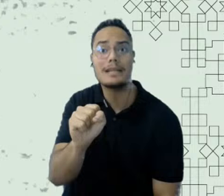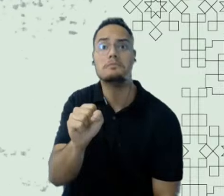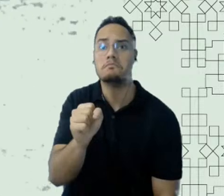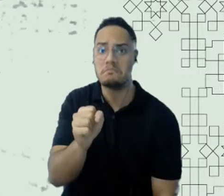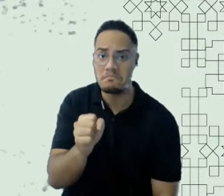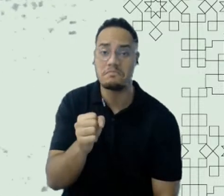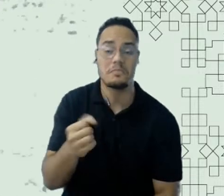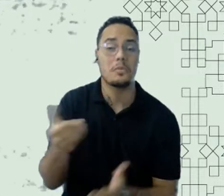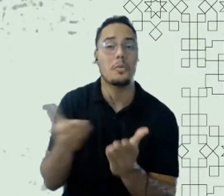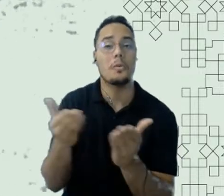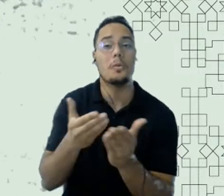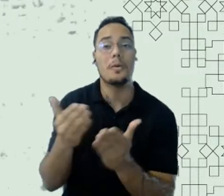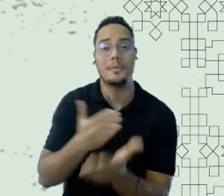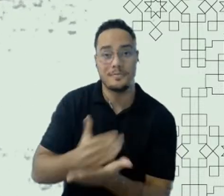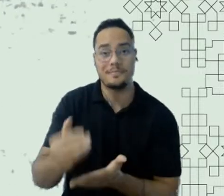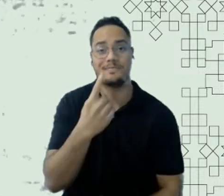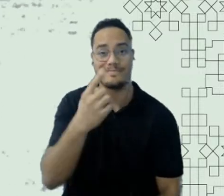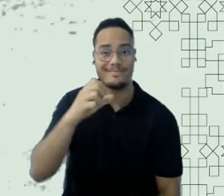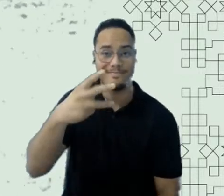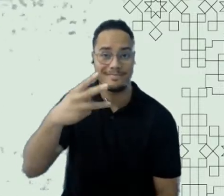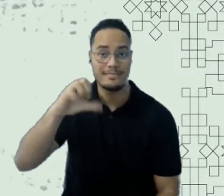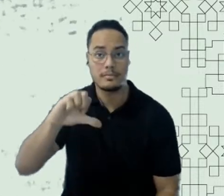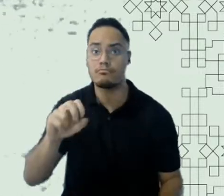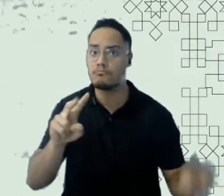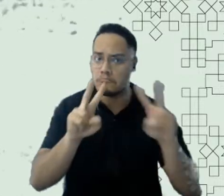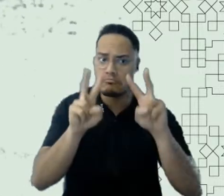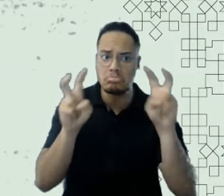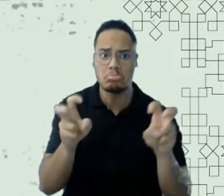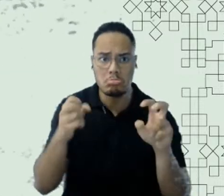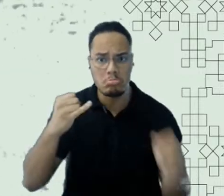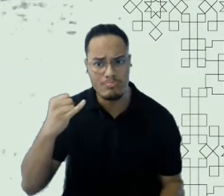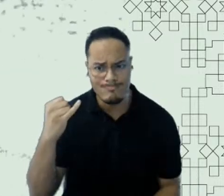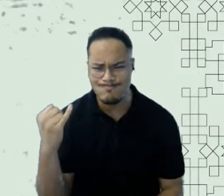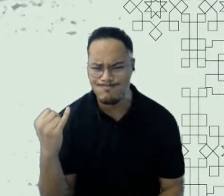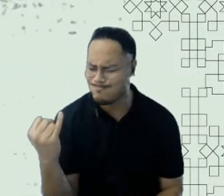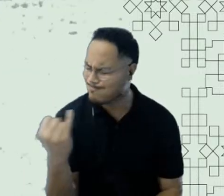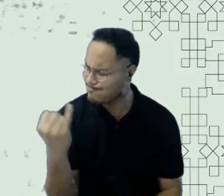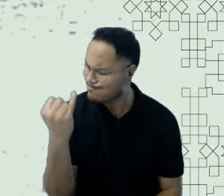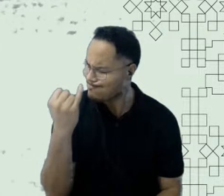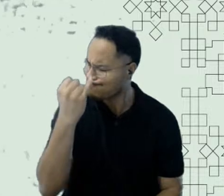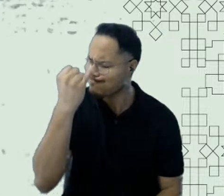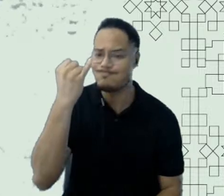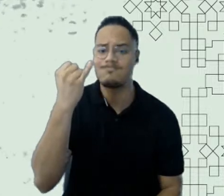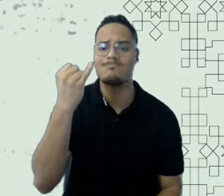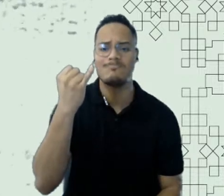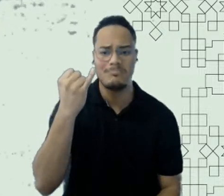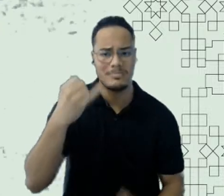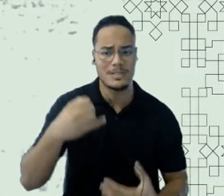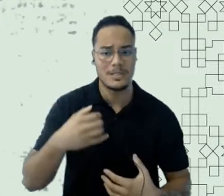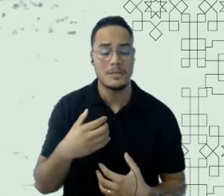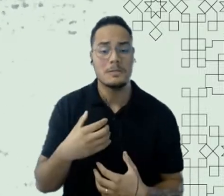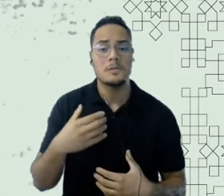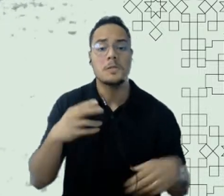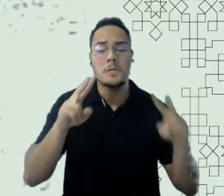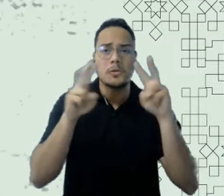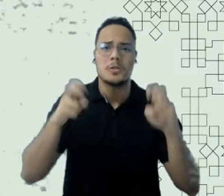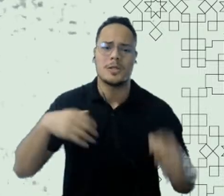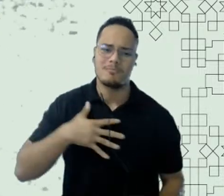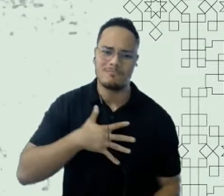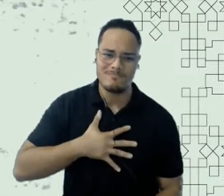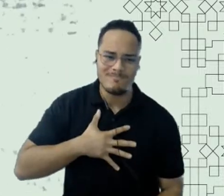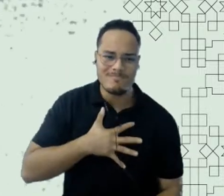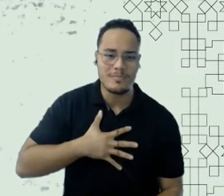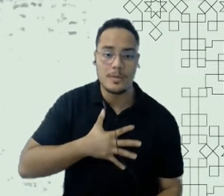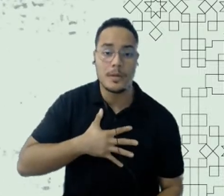varanda que vai falar de um assunto super importante e que, né, me é muito caro, um assunto de que eu gosto muito. Vamos falar